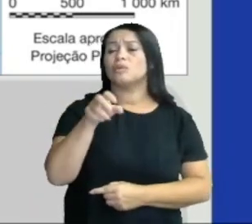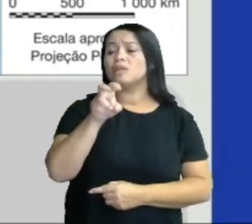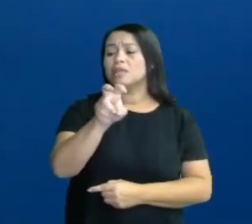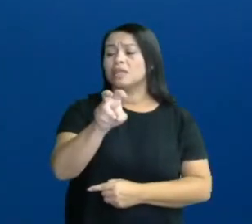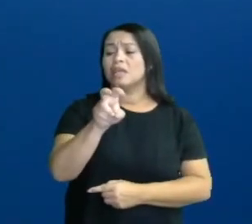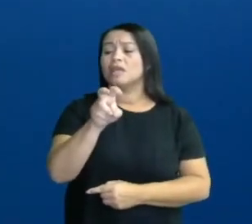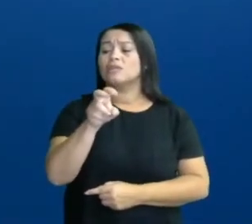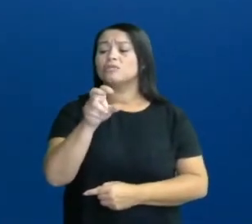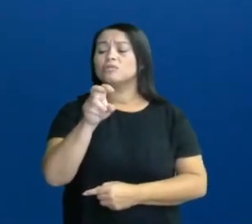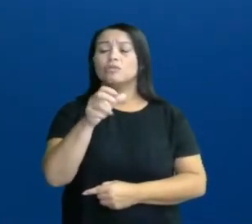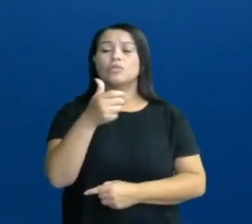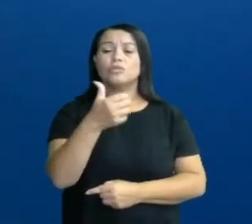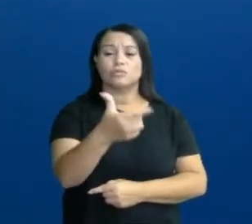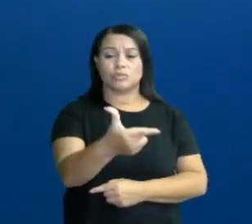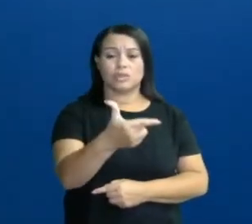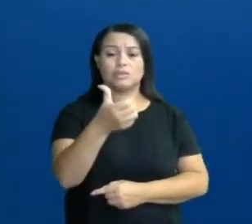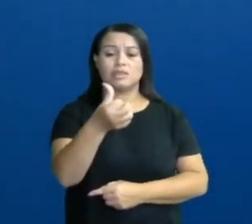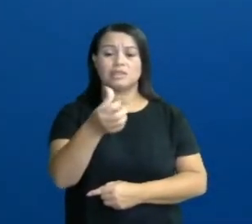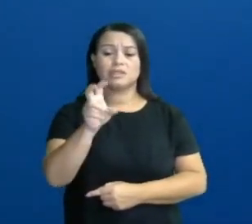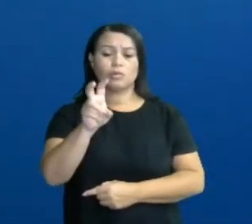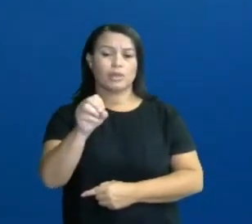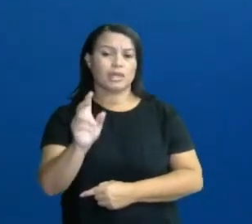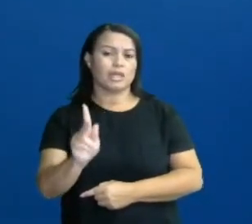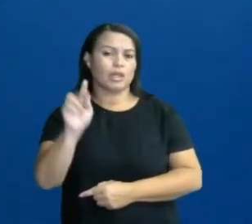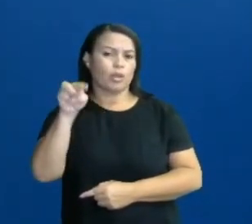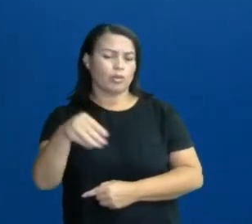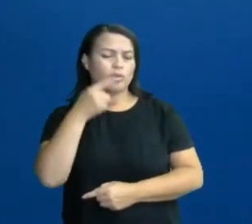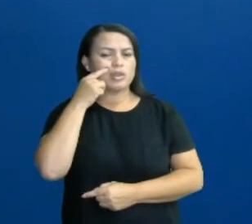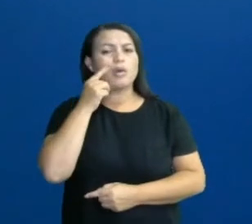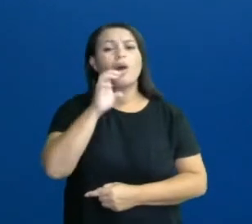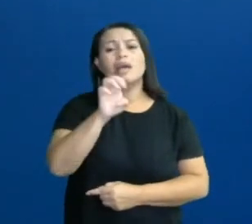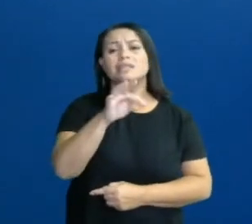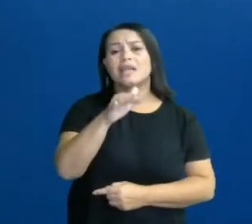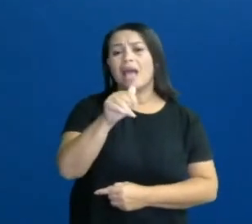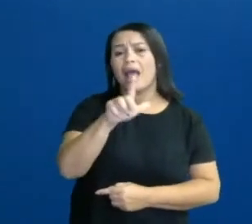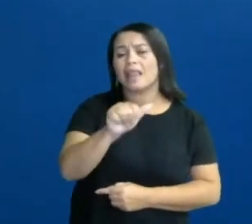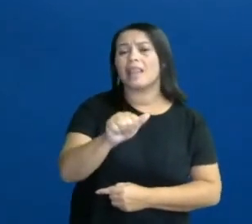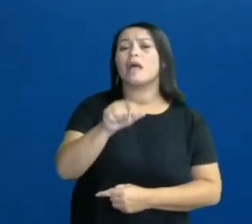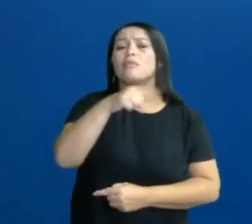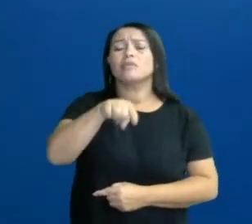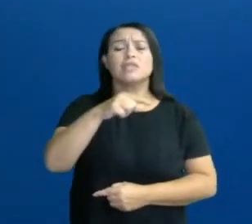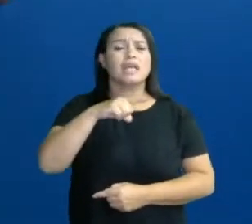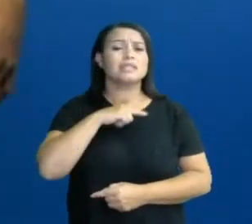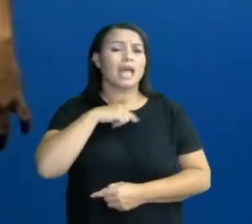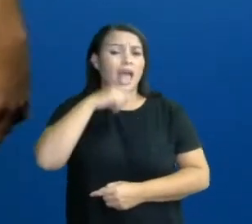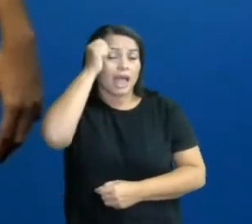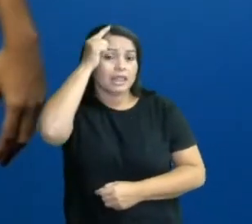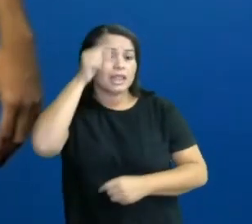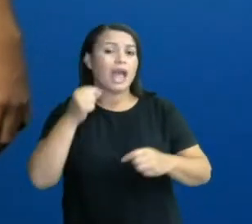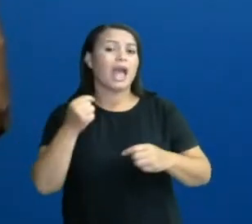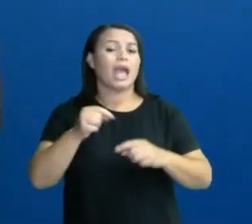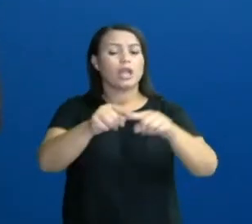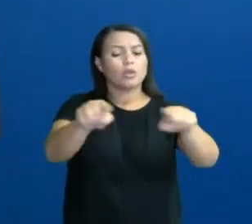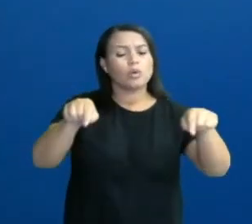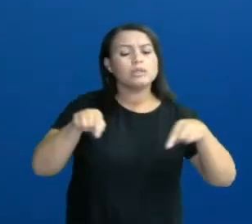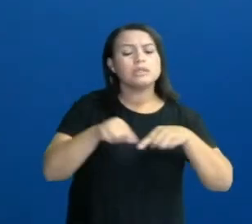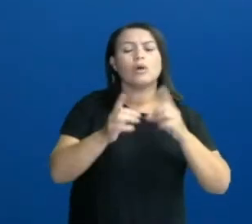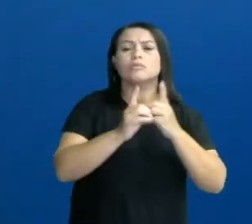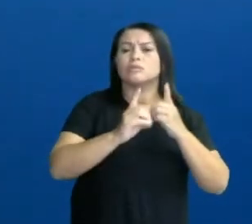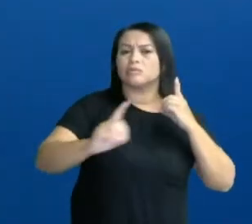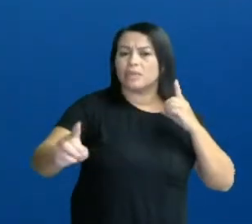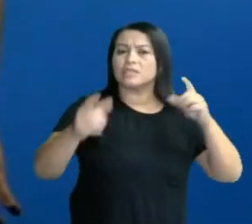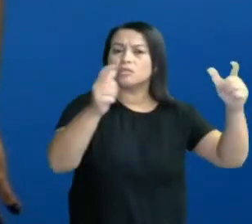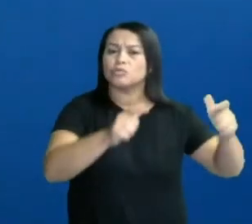tá? Então, a escala é um elemento que vai ser utilizado exatamente para você ter essa ideia, essa noção de espaço, de distância